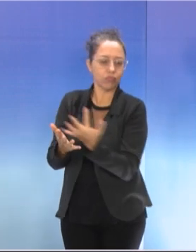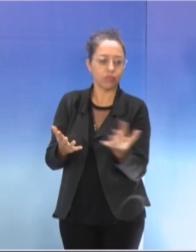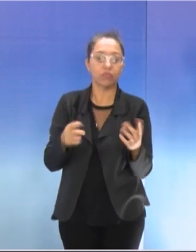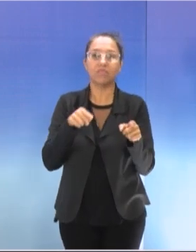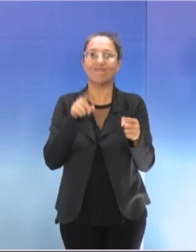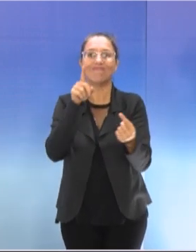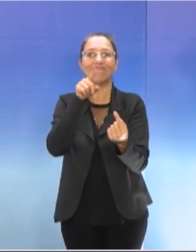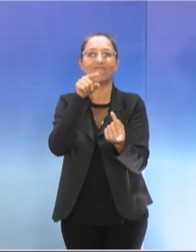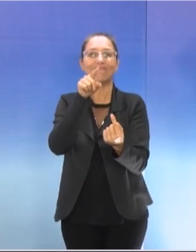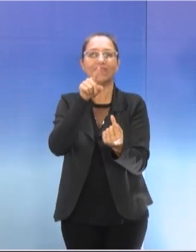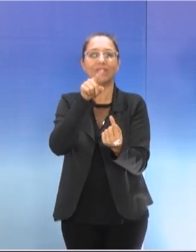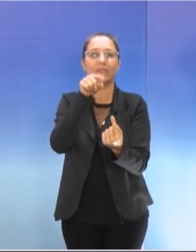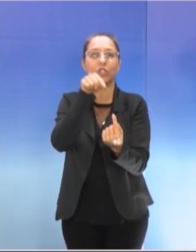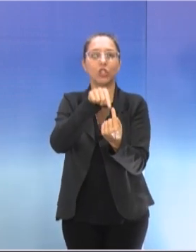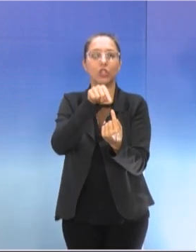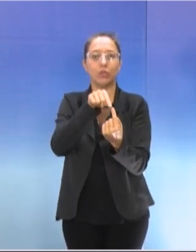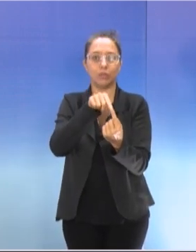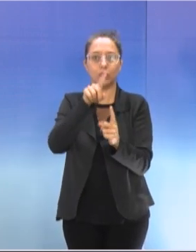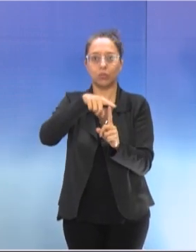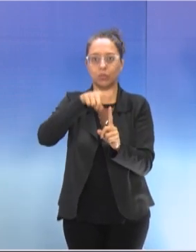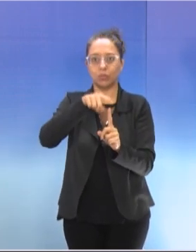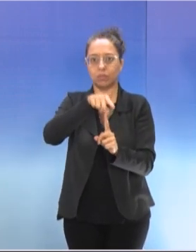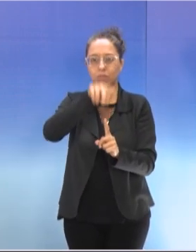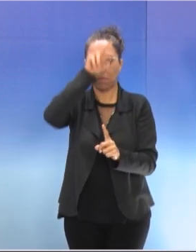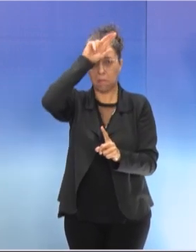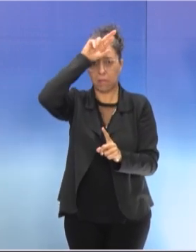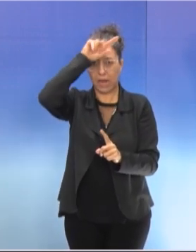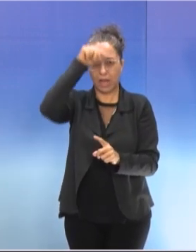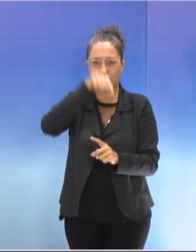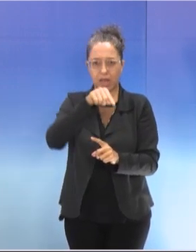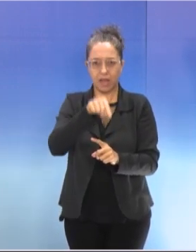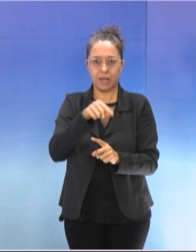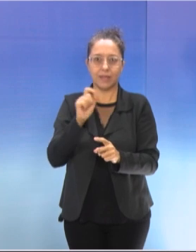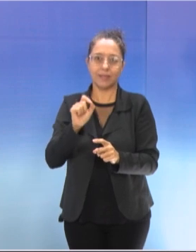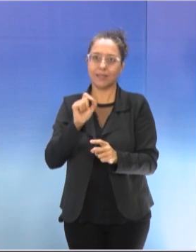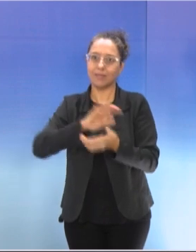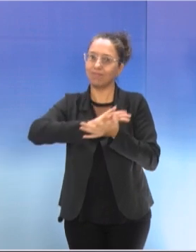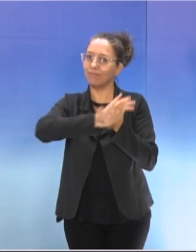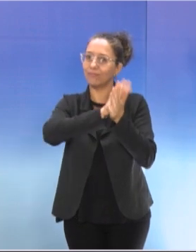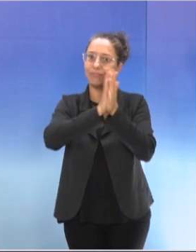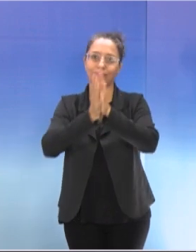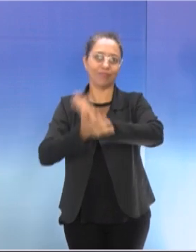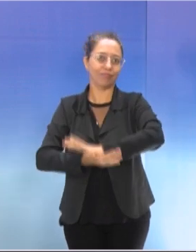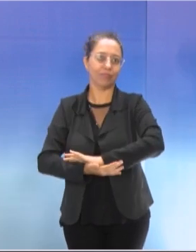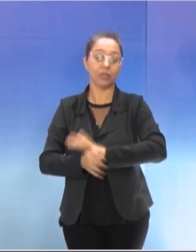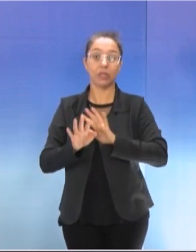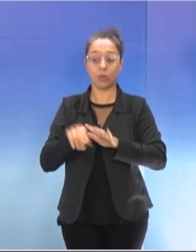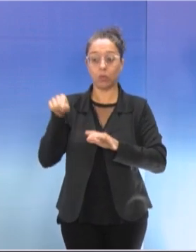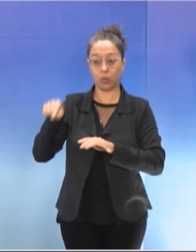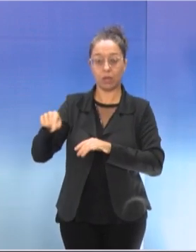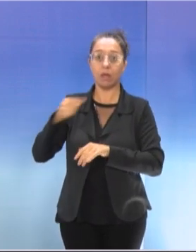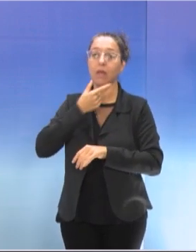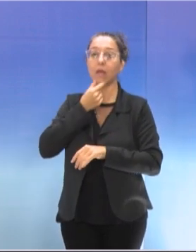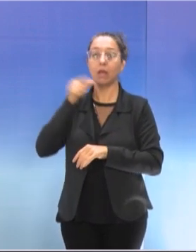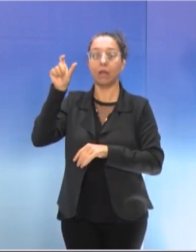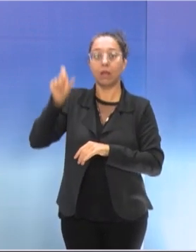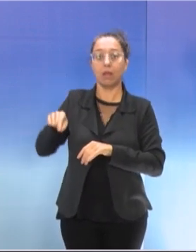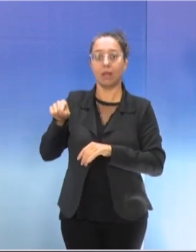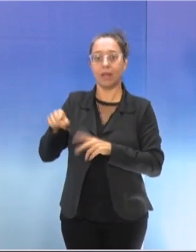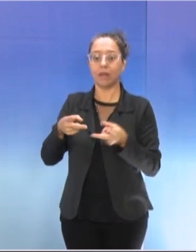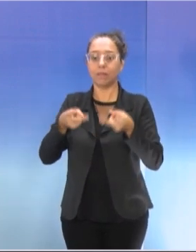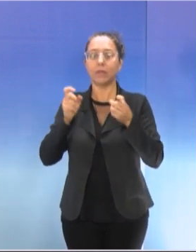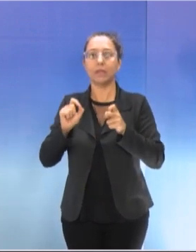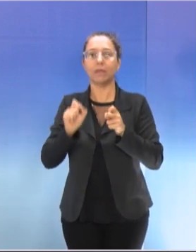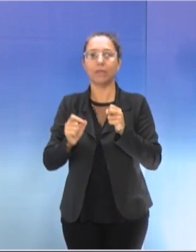que atacava as flores da lavoura. Ao mesmo tempo, ele percebeu que uma erva daninha que